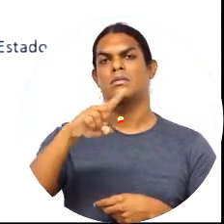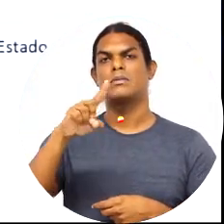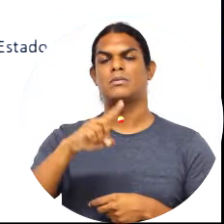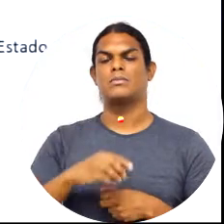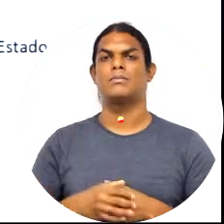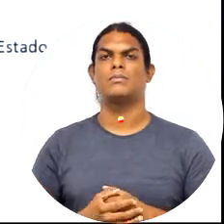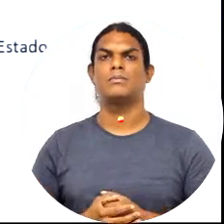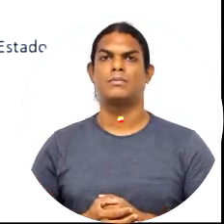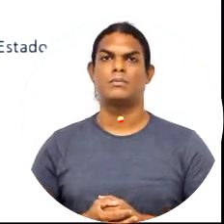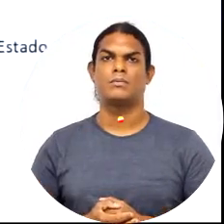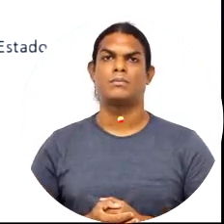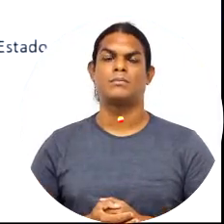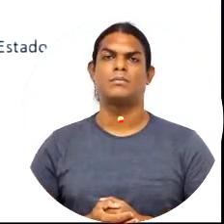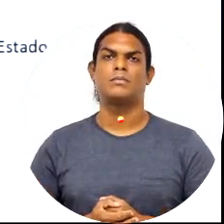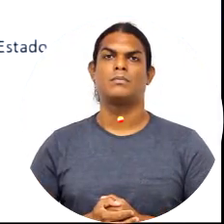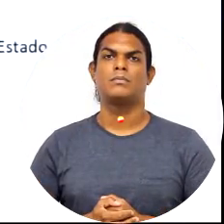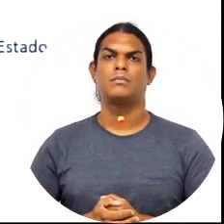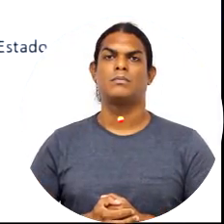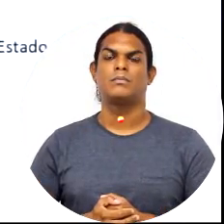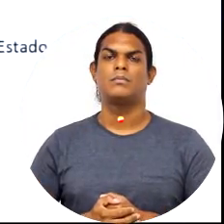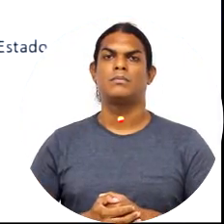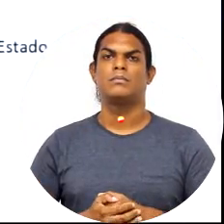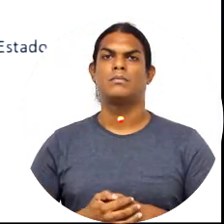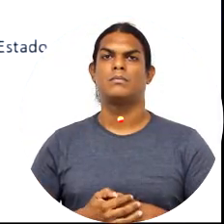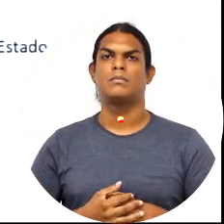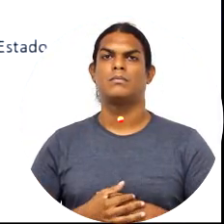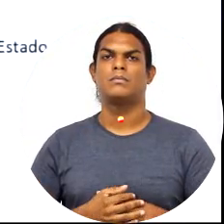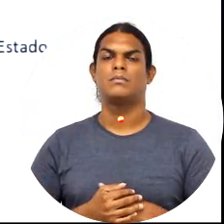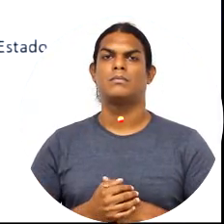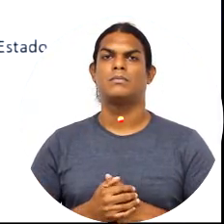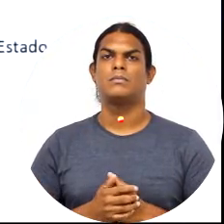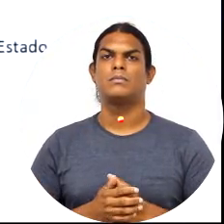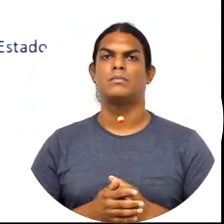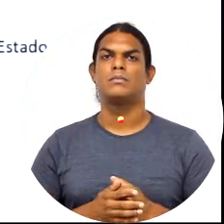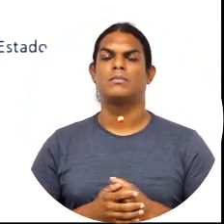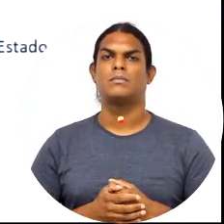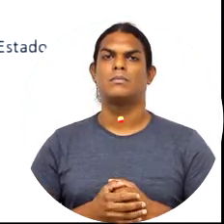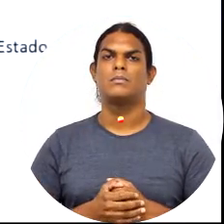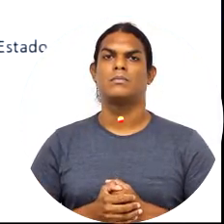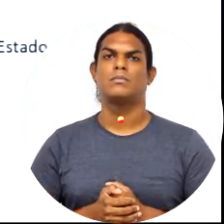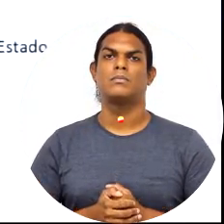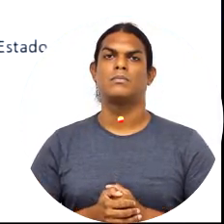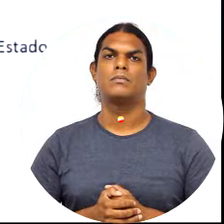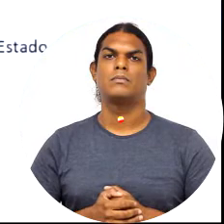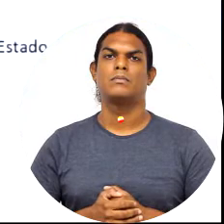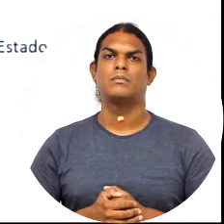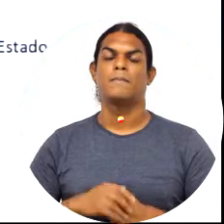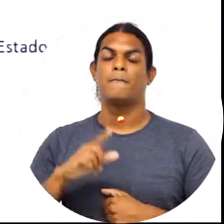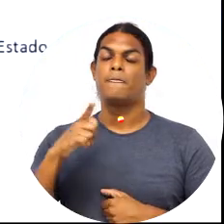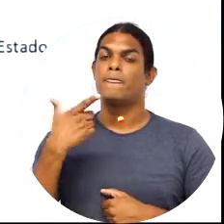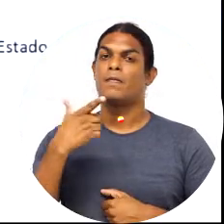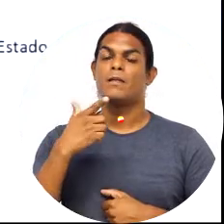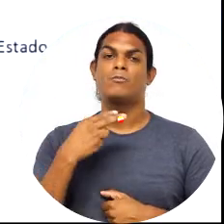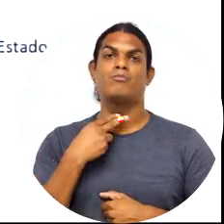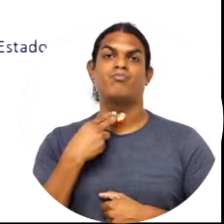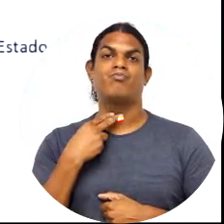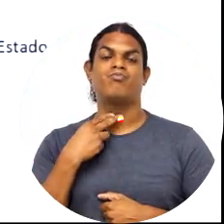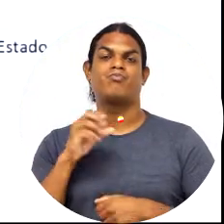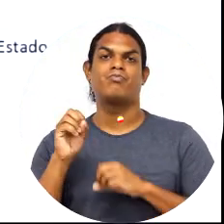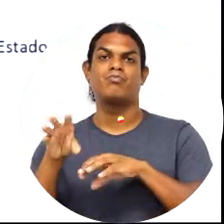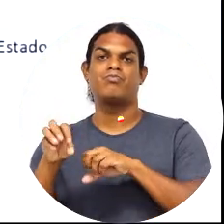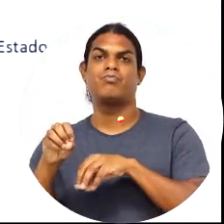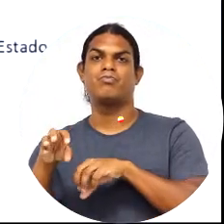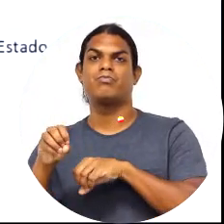as escolas também, nos estabelecimentos públicos, não podia ter contextualização religiosa. Na prática, a